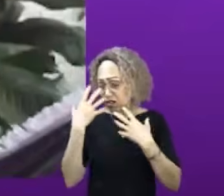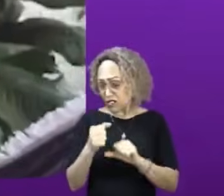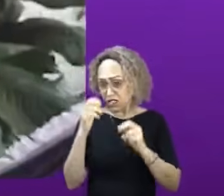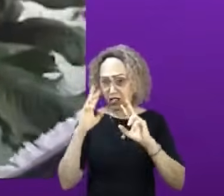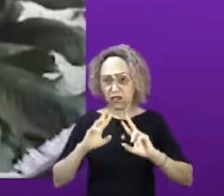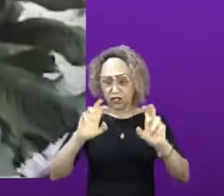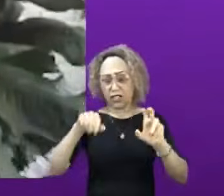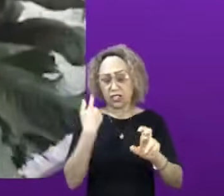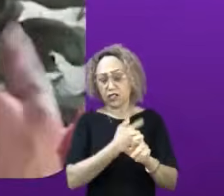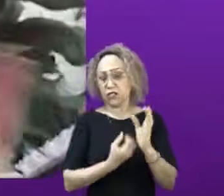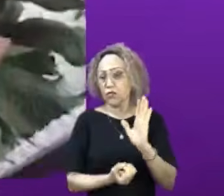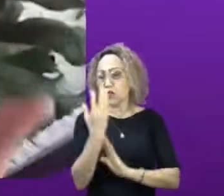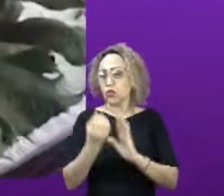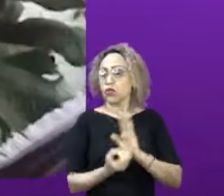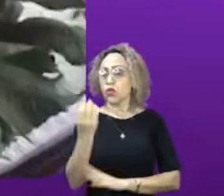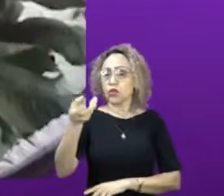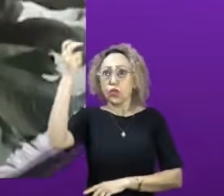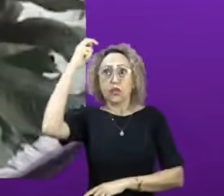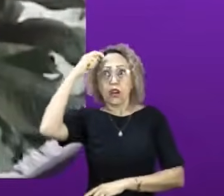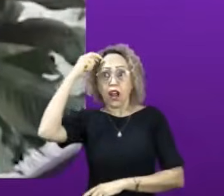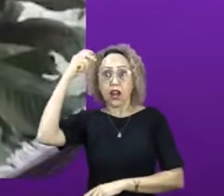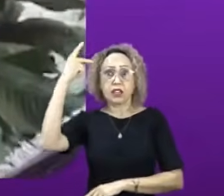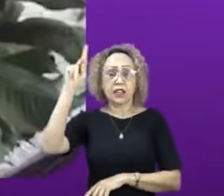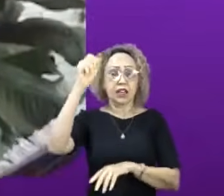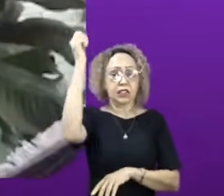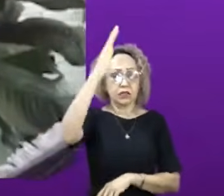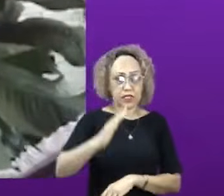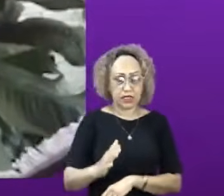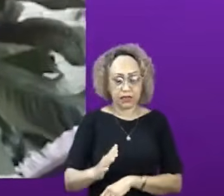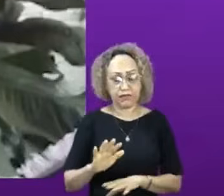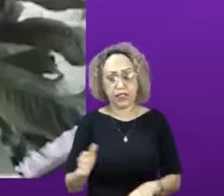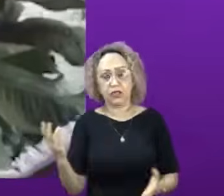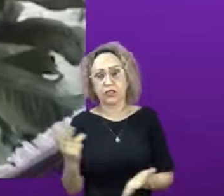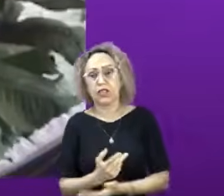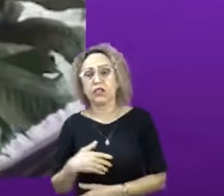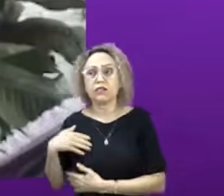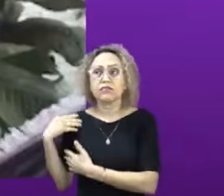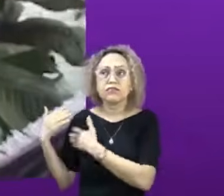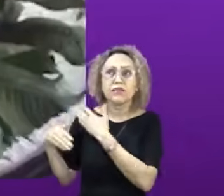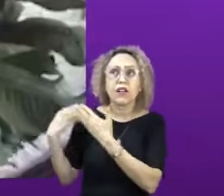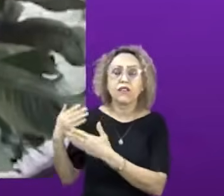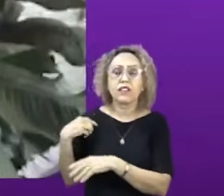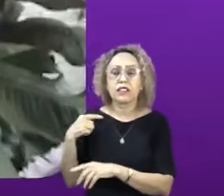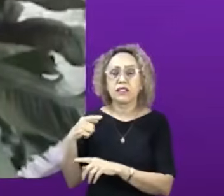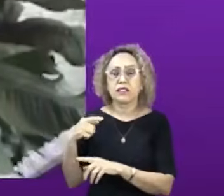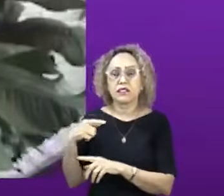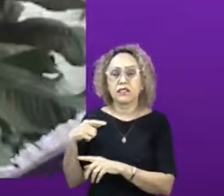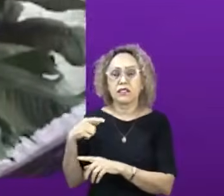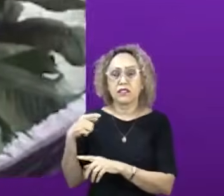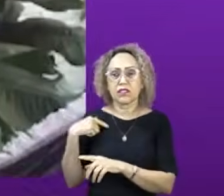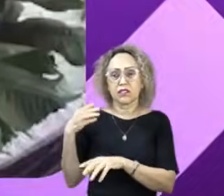Norte, para o resto do Brasil. E quando a gente chega, por exemplo, teve uma vez que a gente fez uma circulação